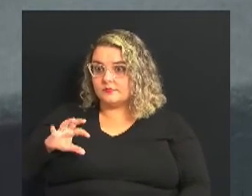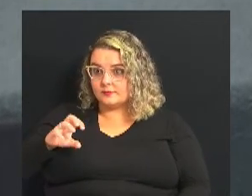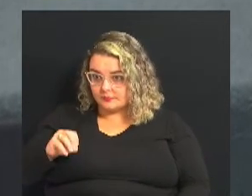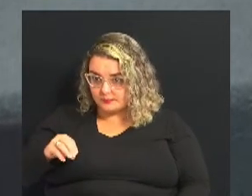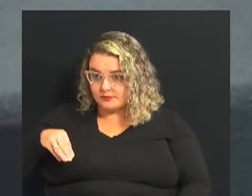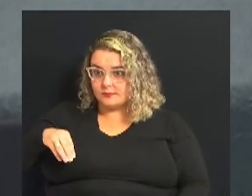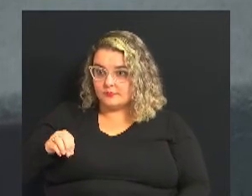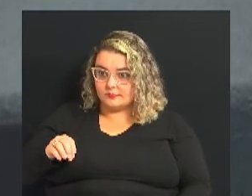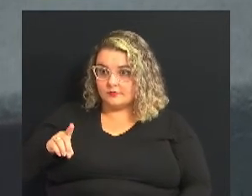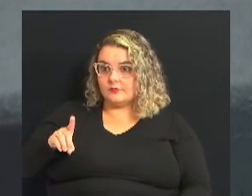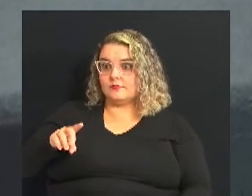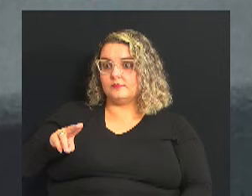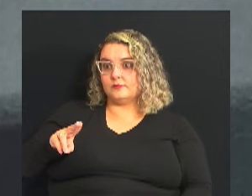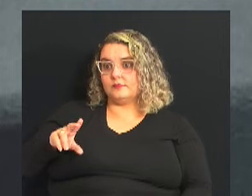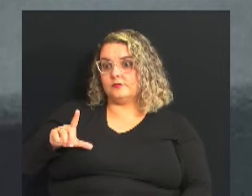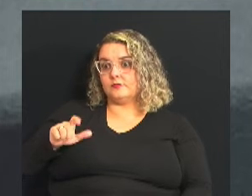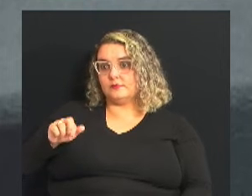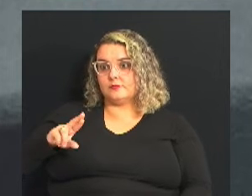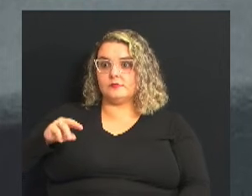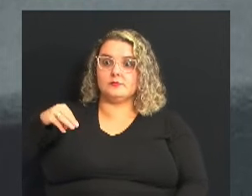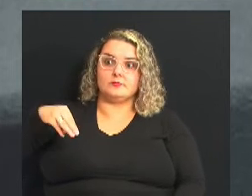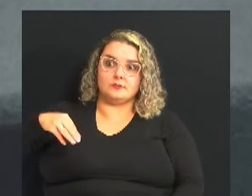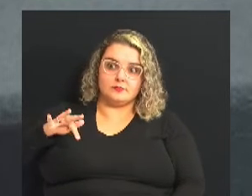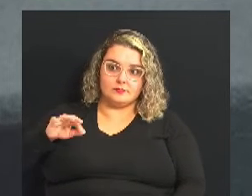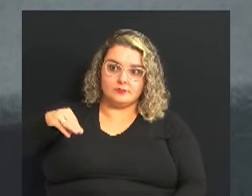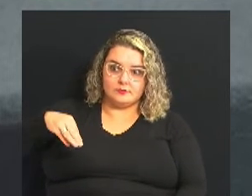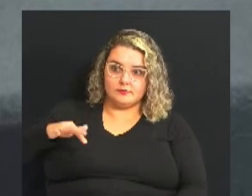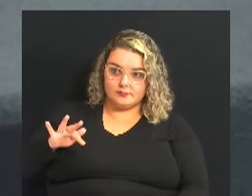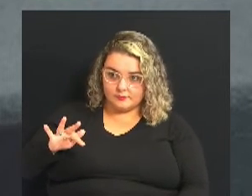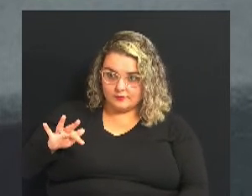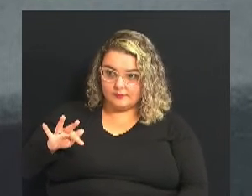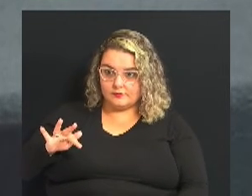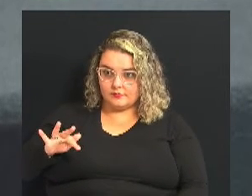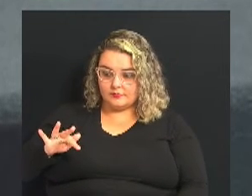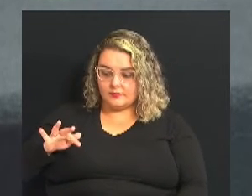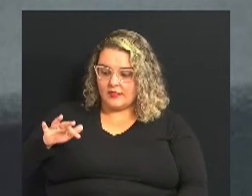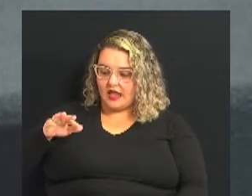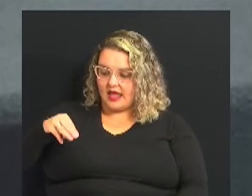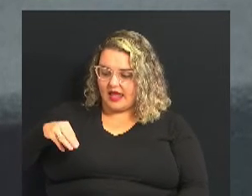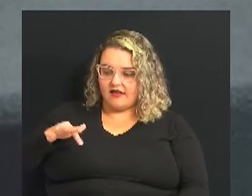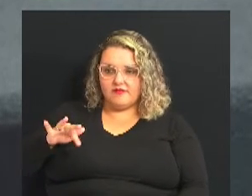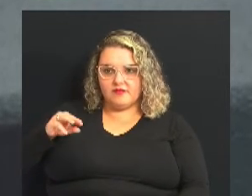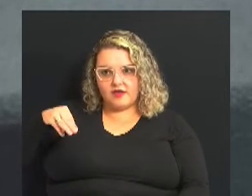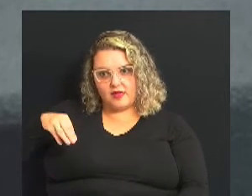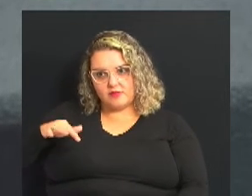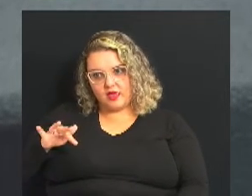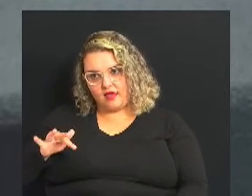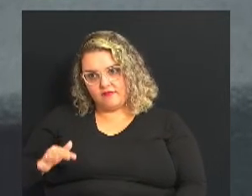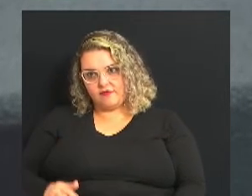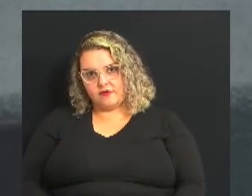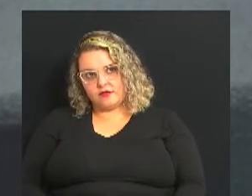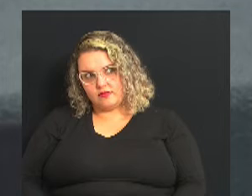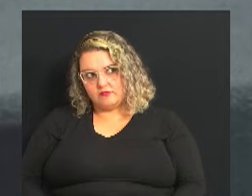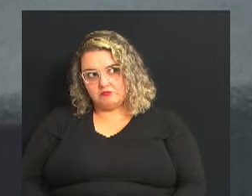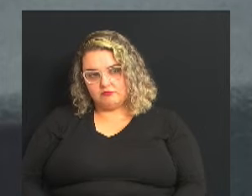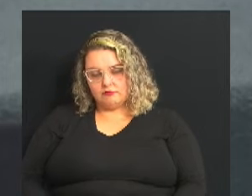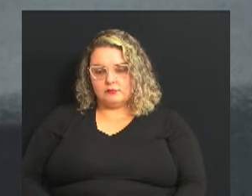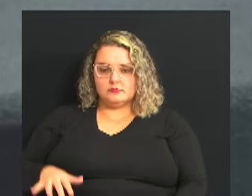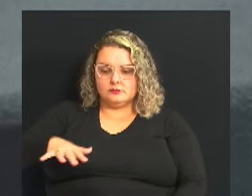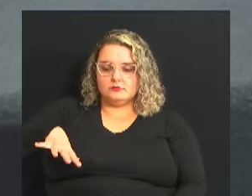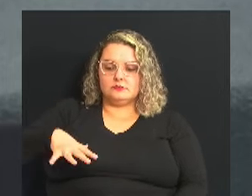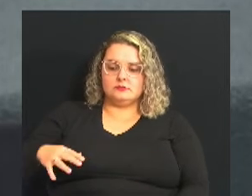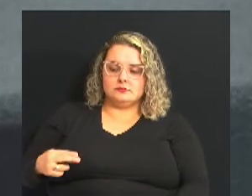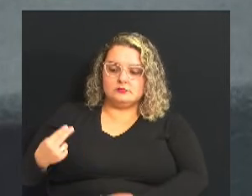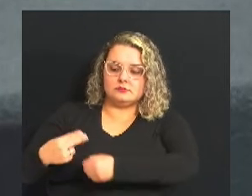chamado de MFM. Né? Temos um piloto que foi concluído agora no campo da Unicamp, ali mais